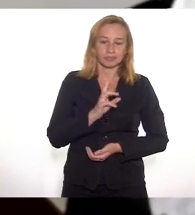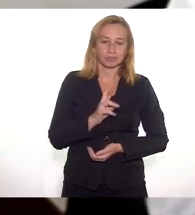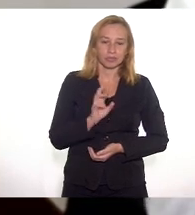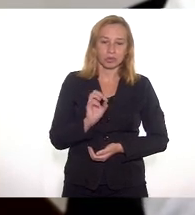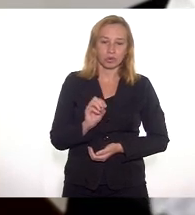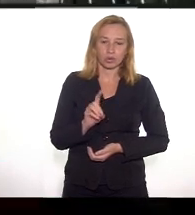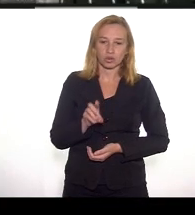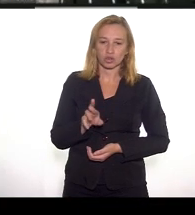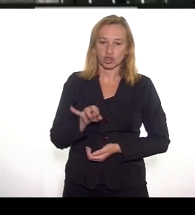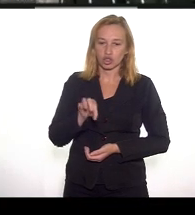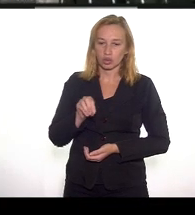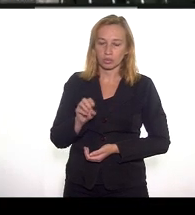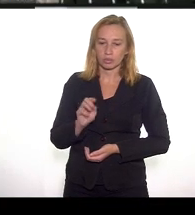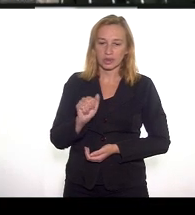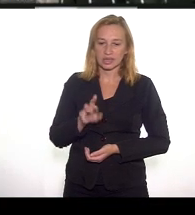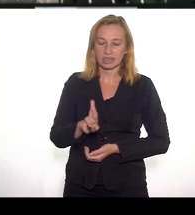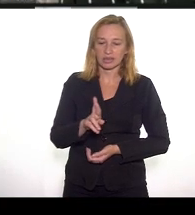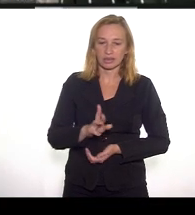Bacelar.